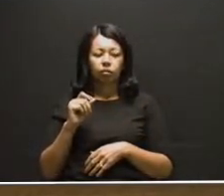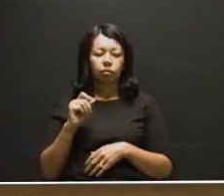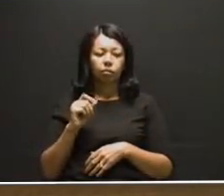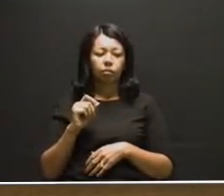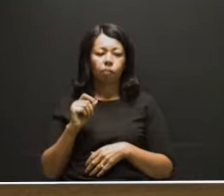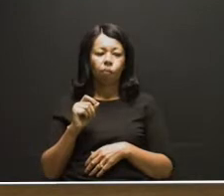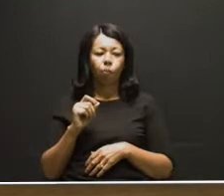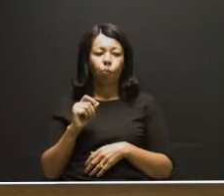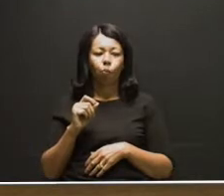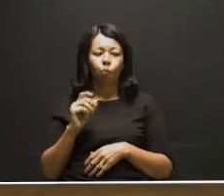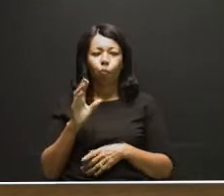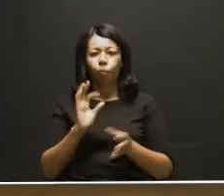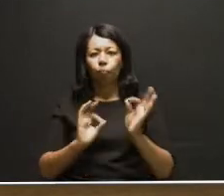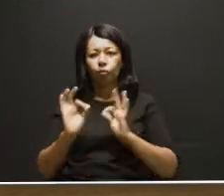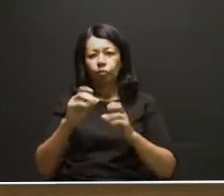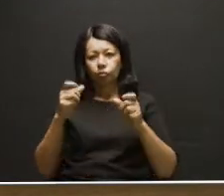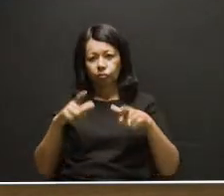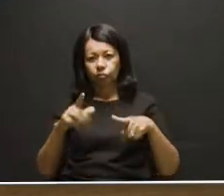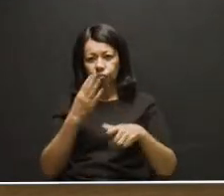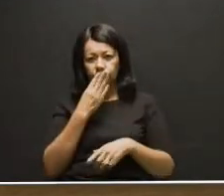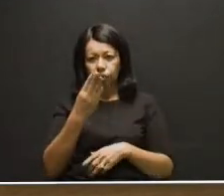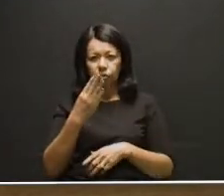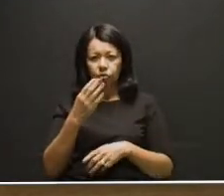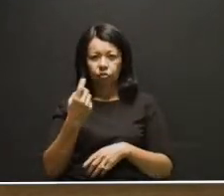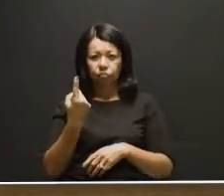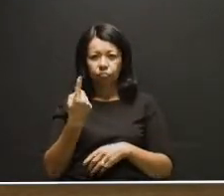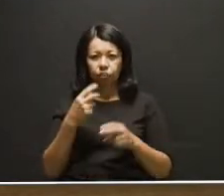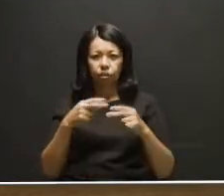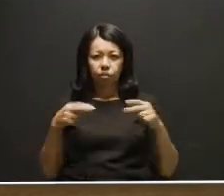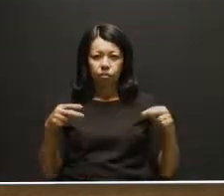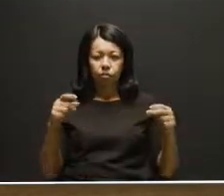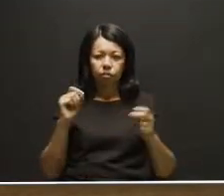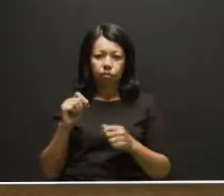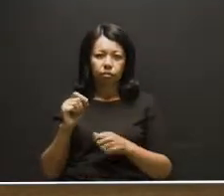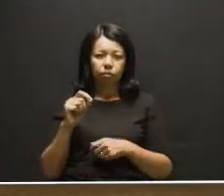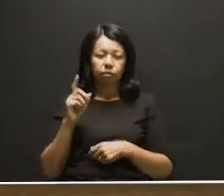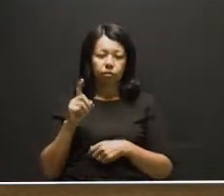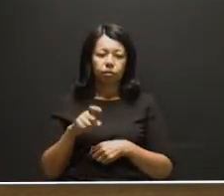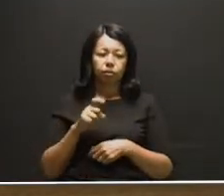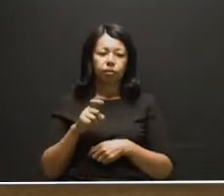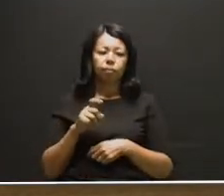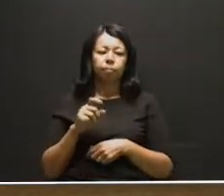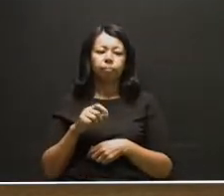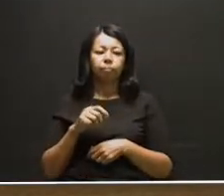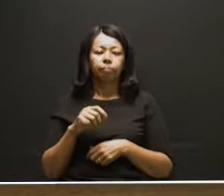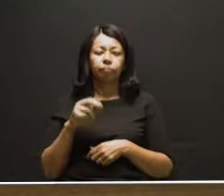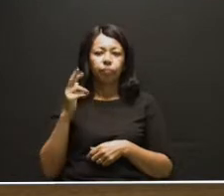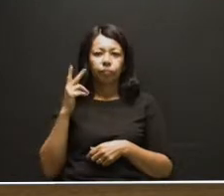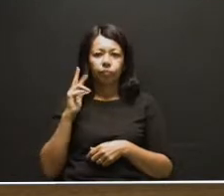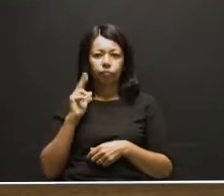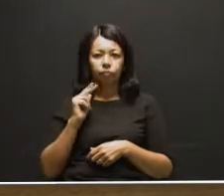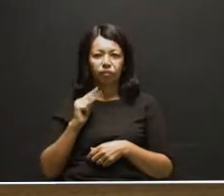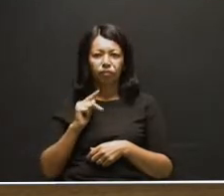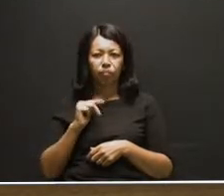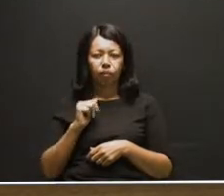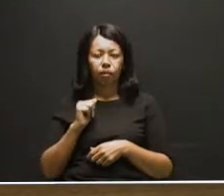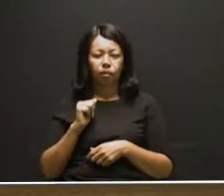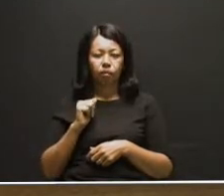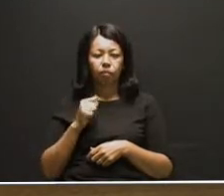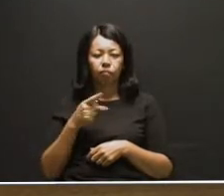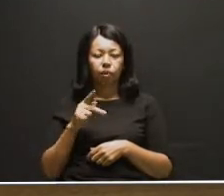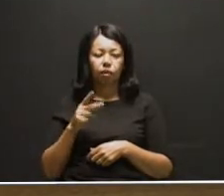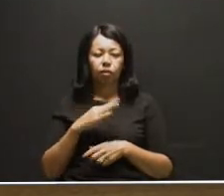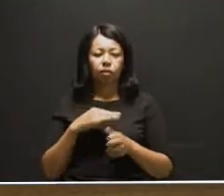um projeto onde a gente pede uma coisa que já seria natural a